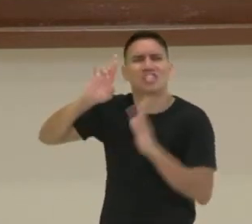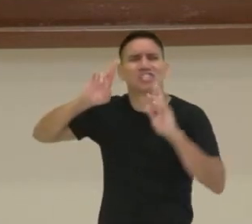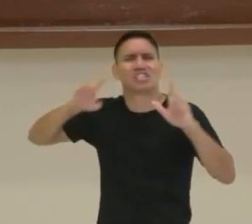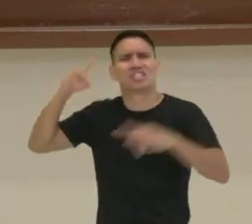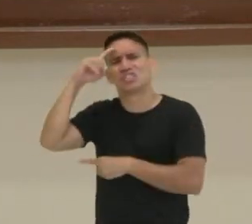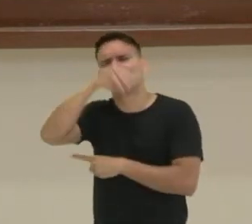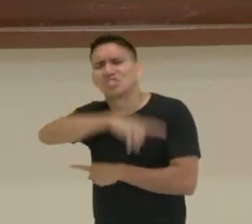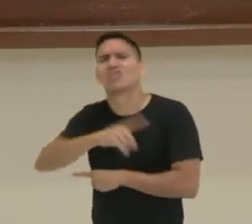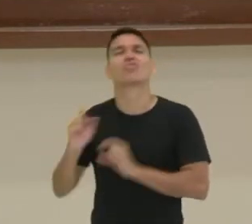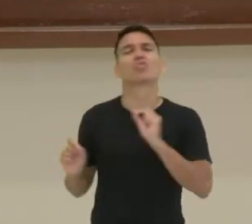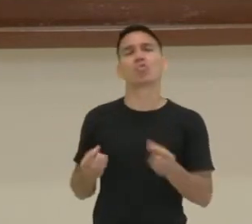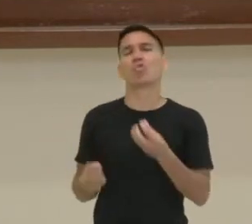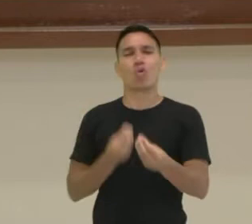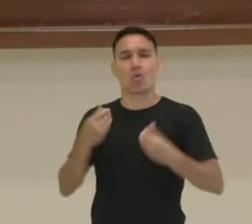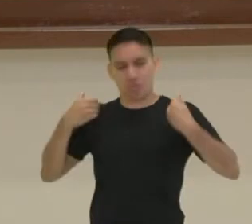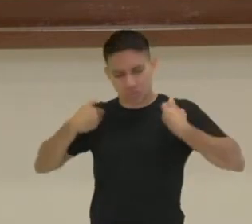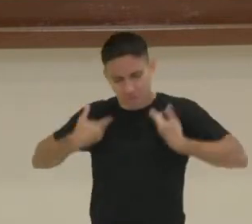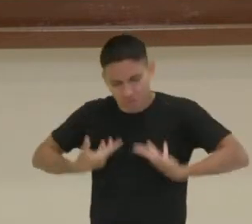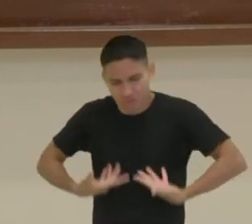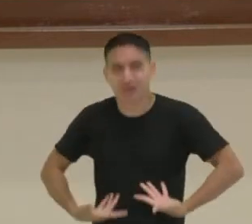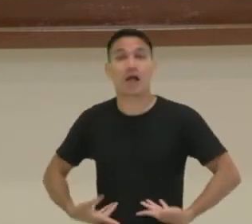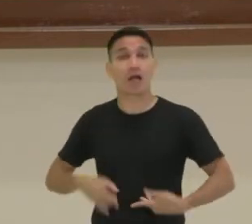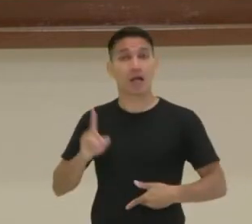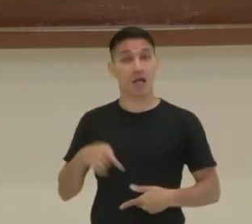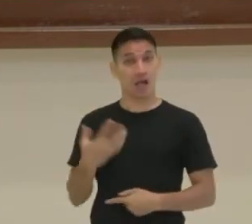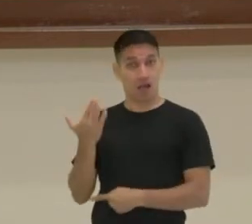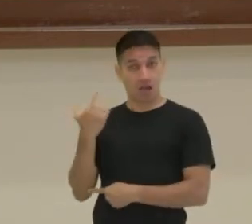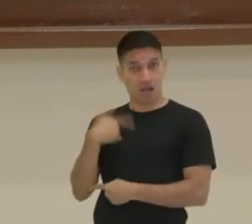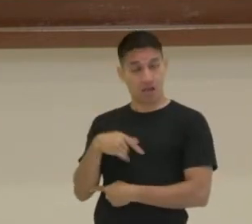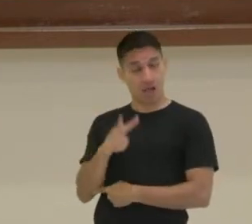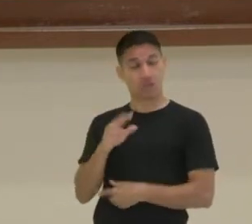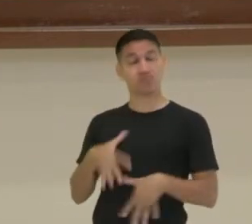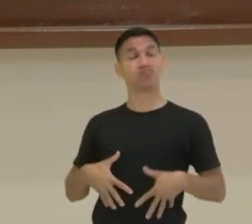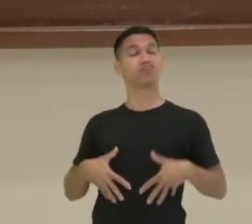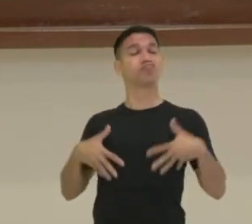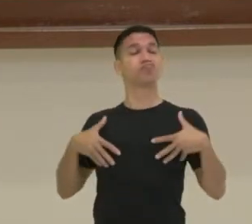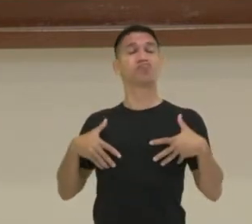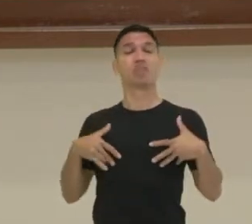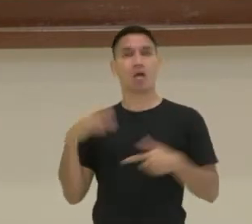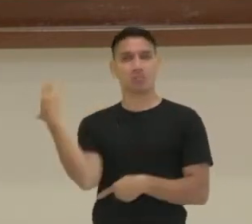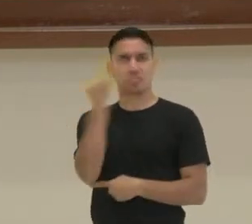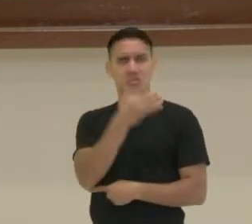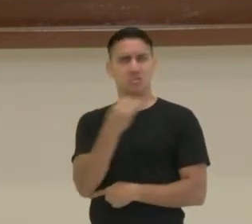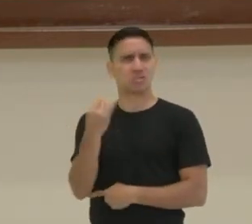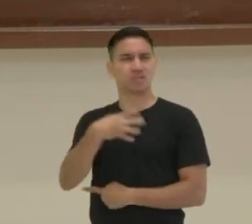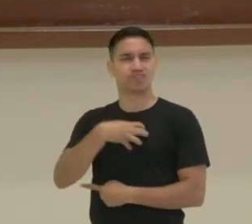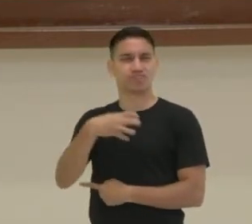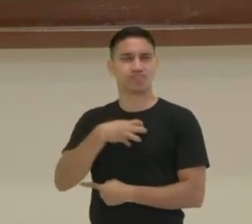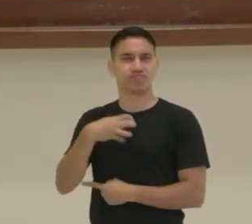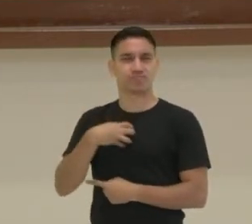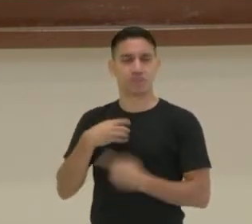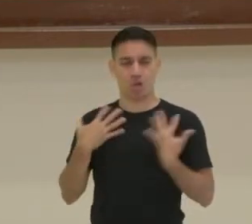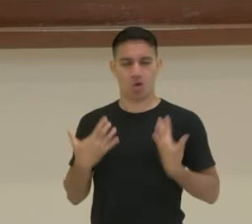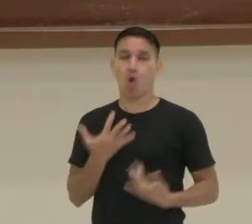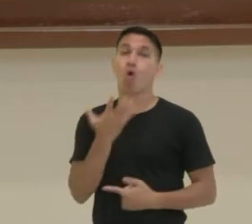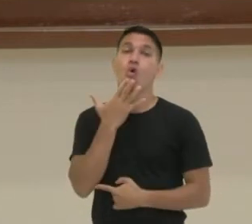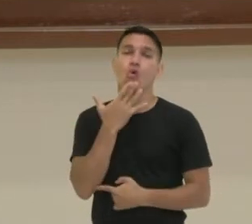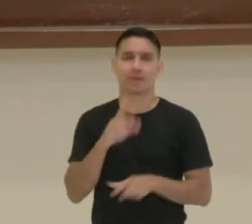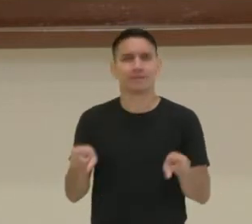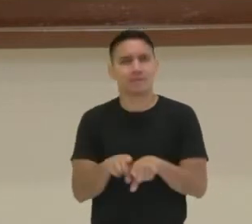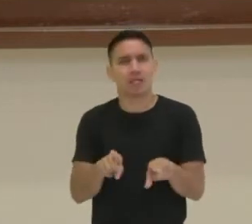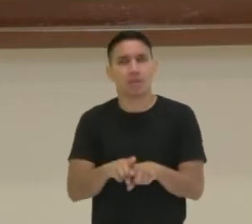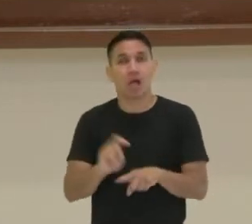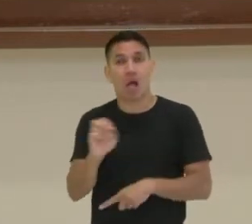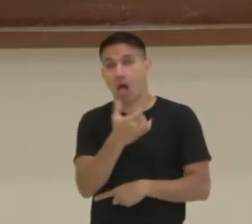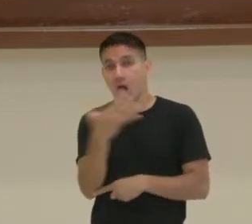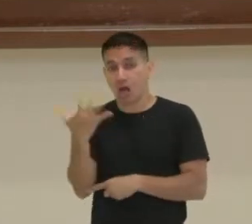tingir os tecidos, né? E era status andar com uma roupa colorida, então era importante também. E além então da tinta, eles